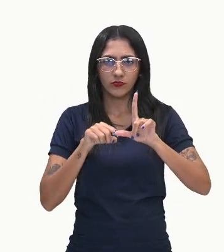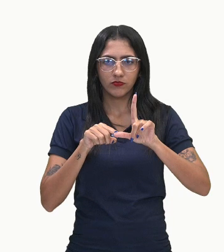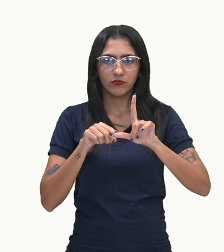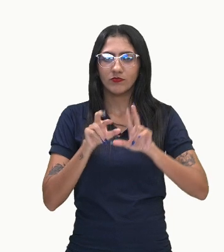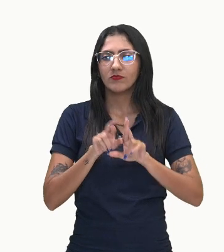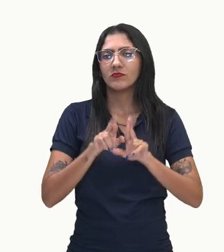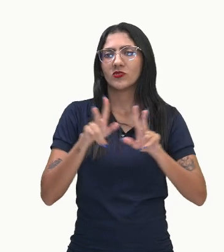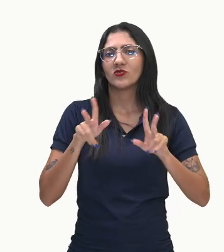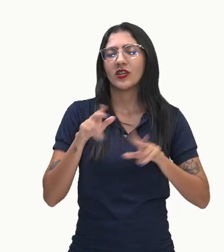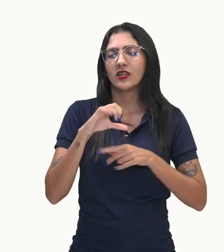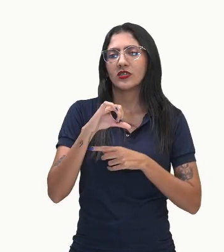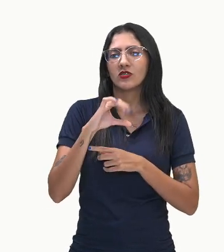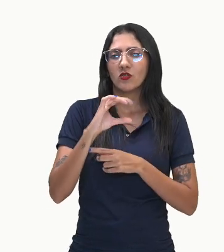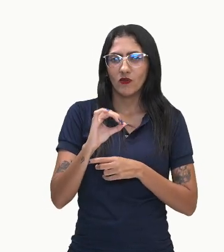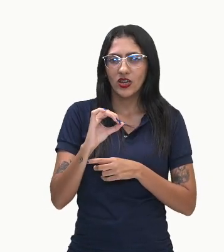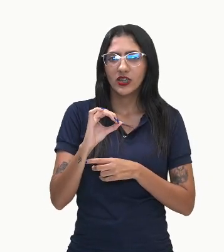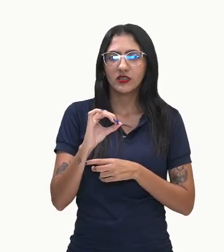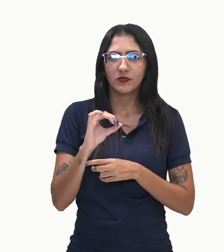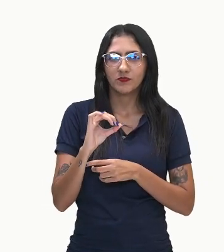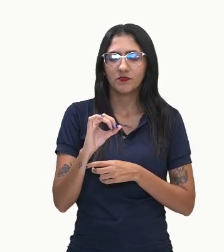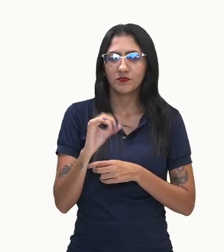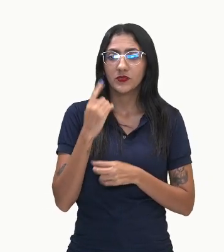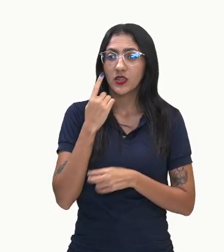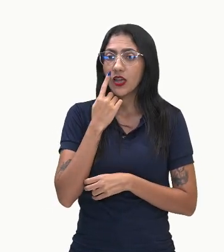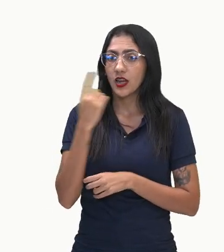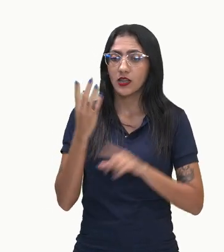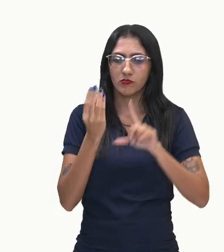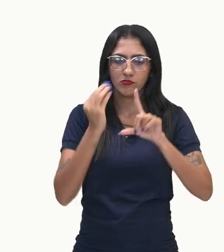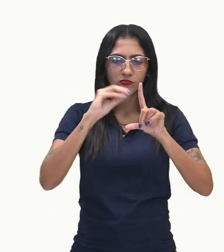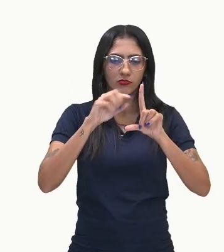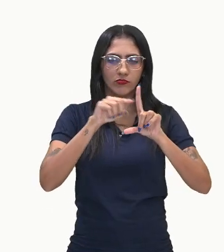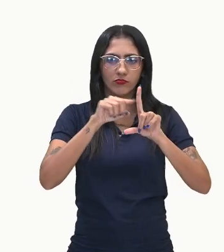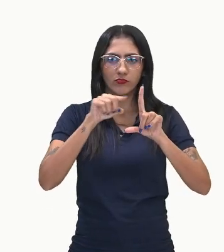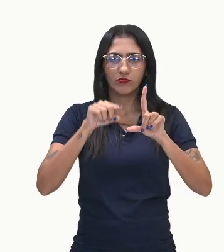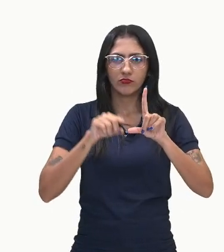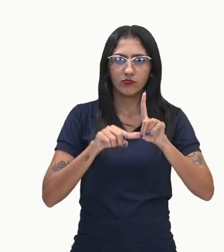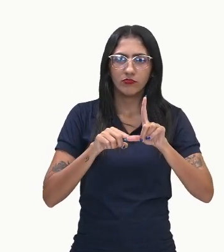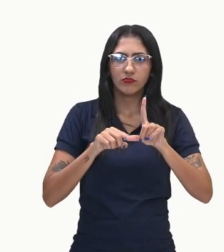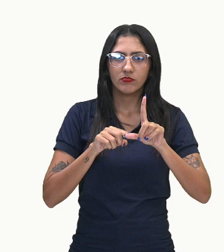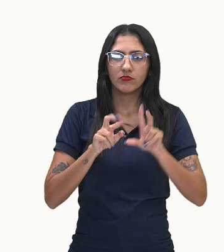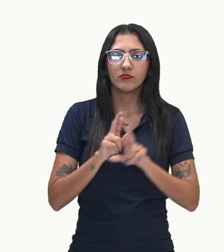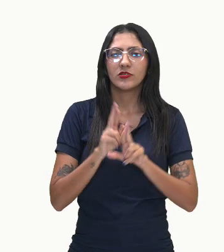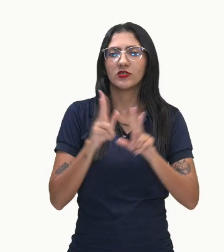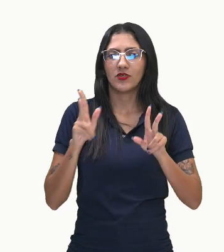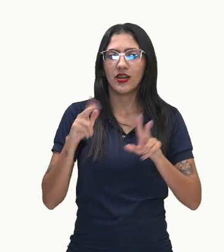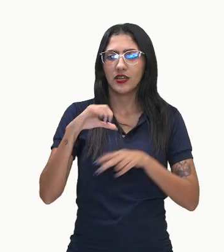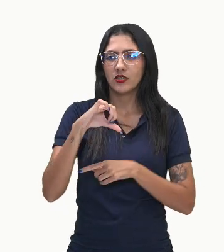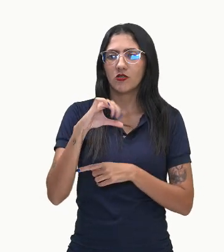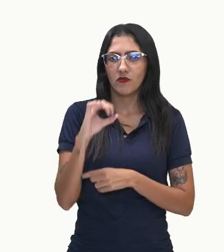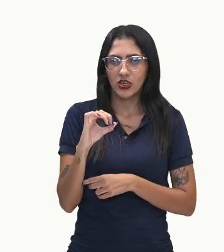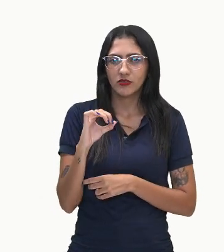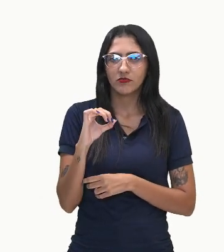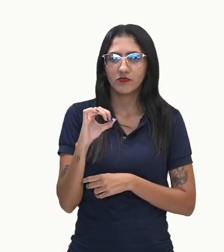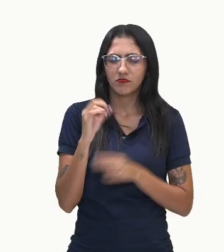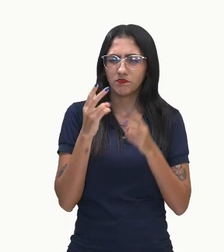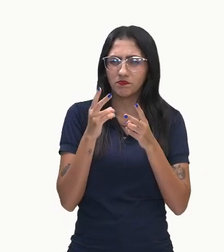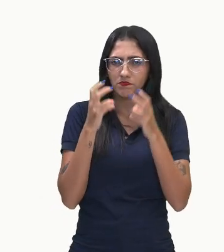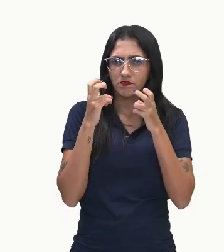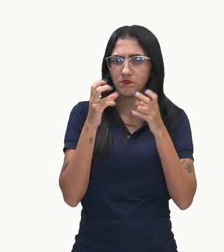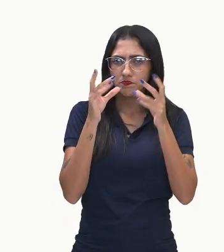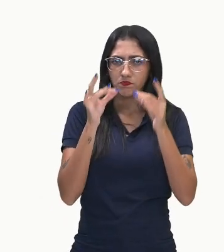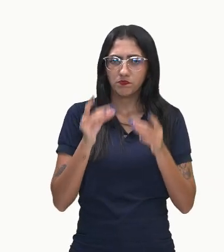graus. Então, no losango, os ângulos internos são diferentes de 90 graus.